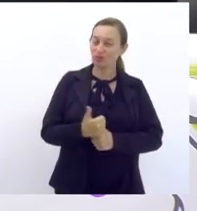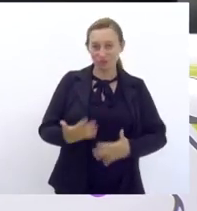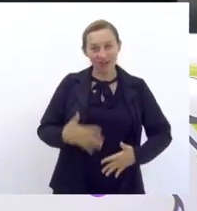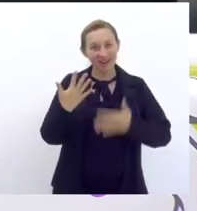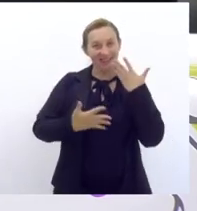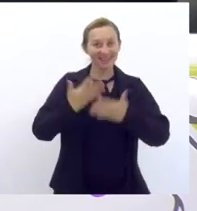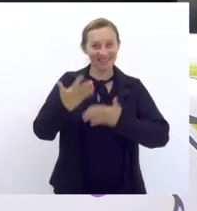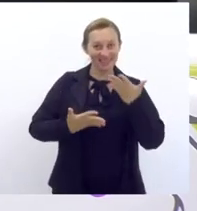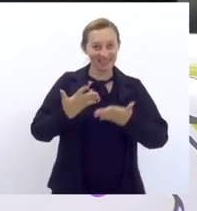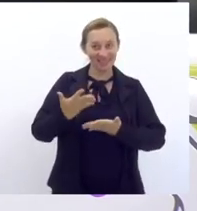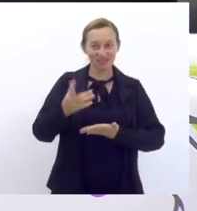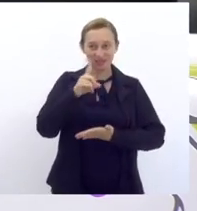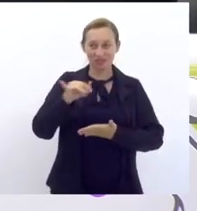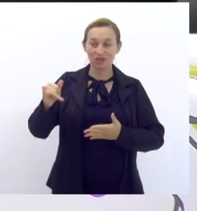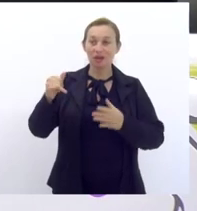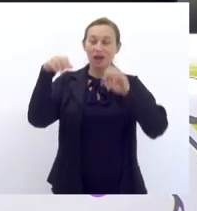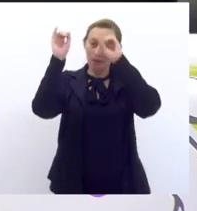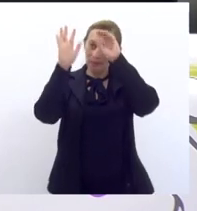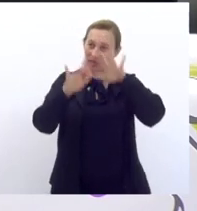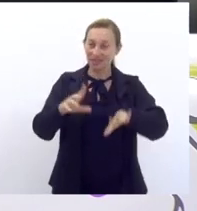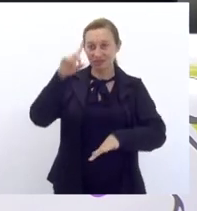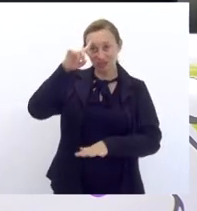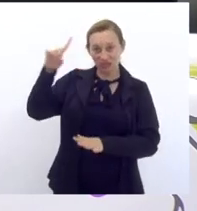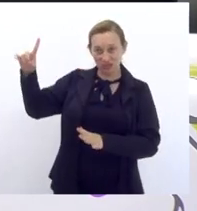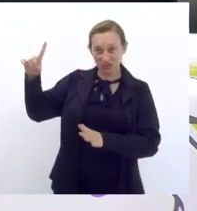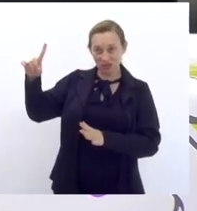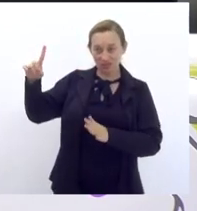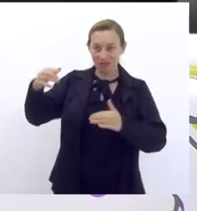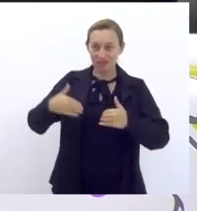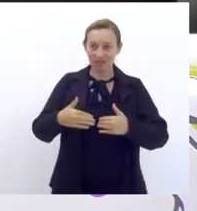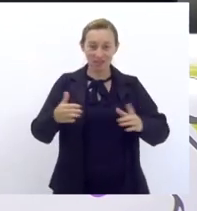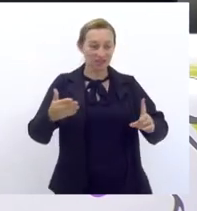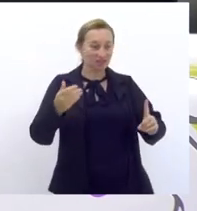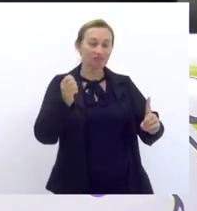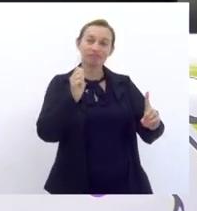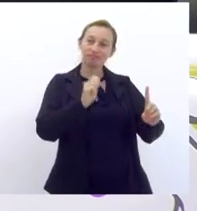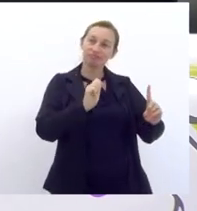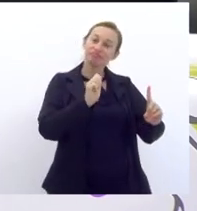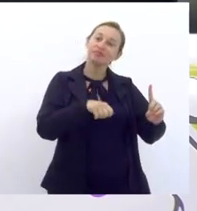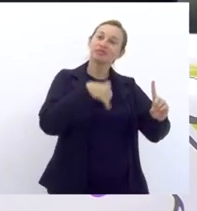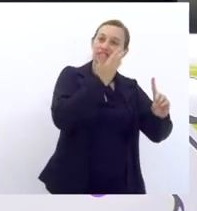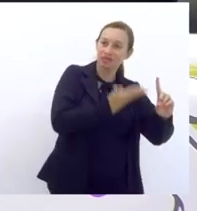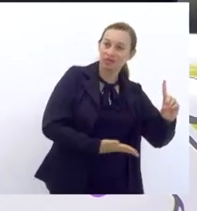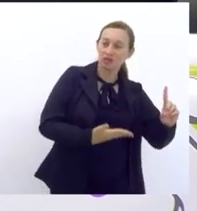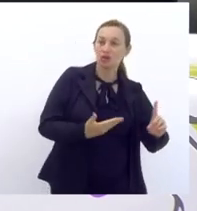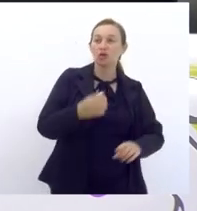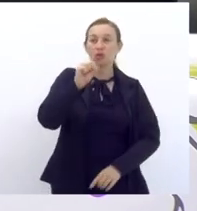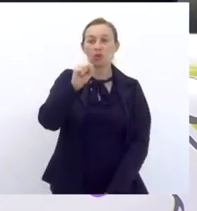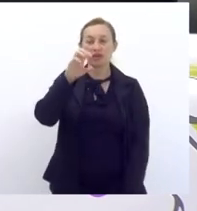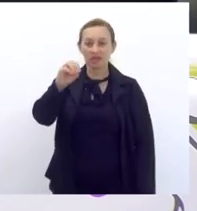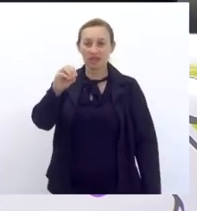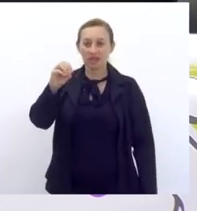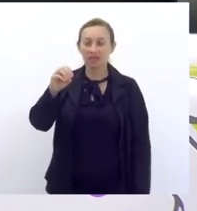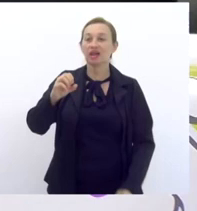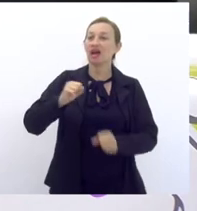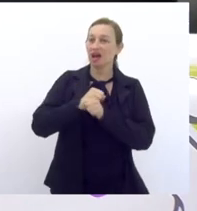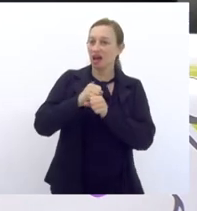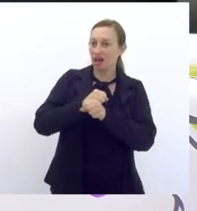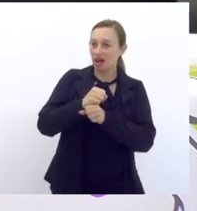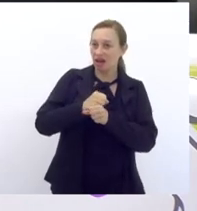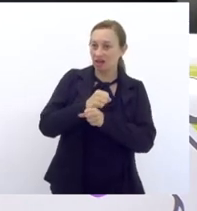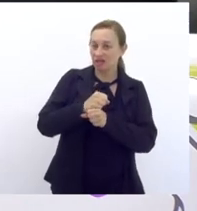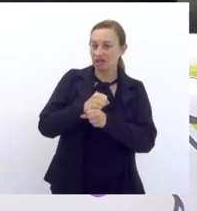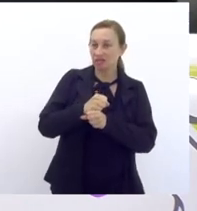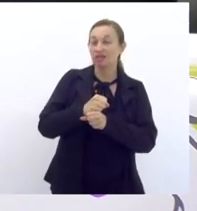hoje sobre a proteção de Deus declara aberta Associação solene em comemoração aos 80 anos da Sociedade União